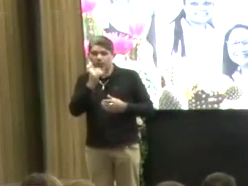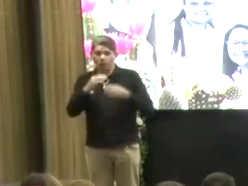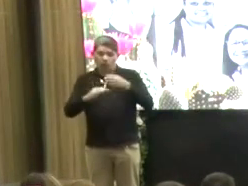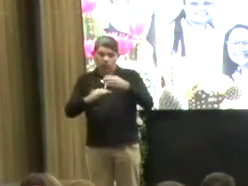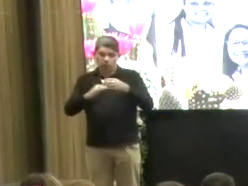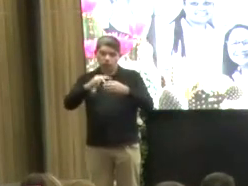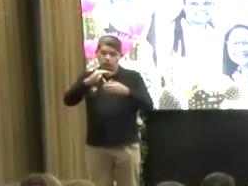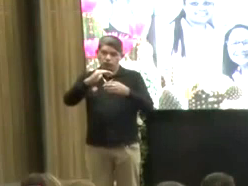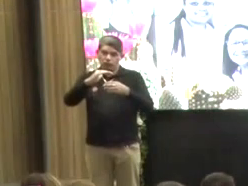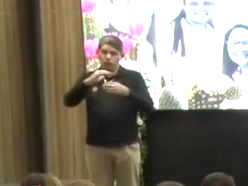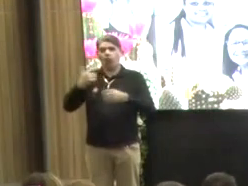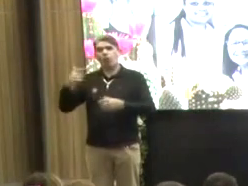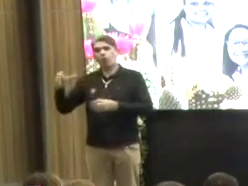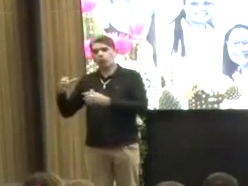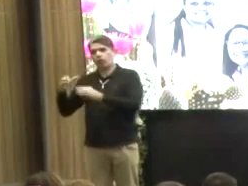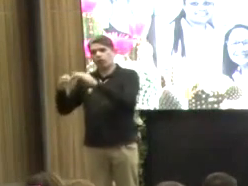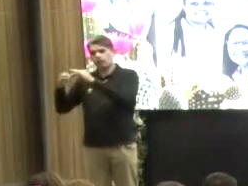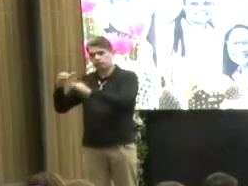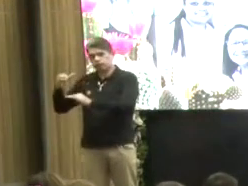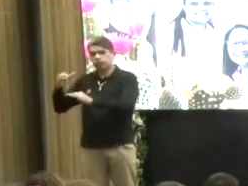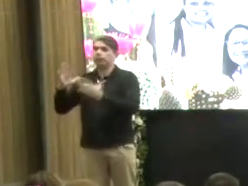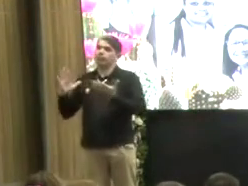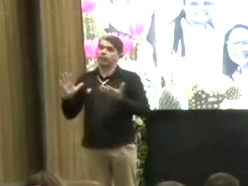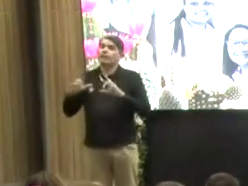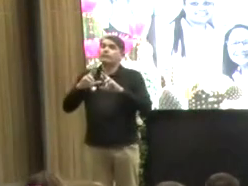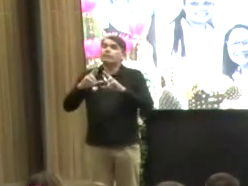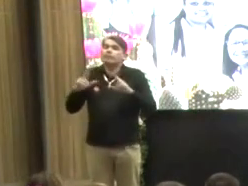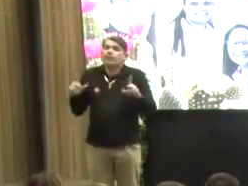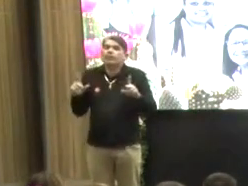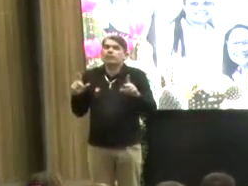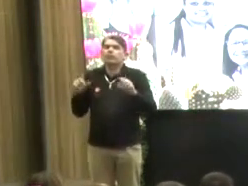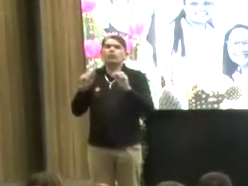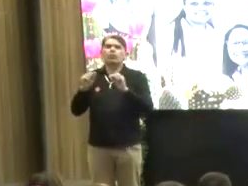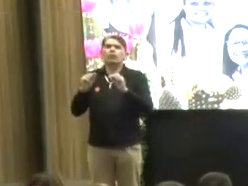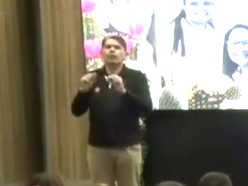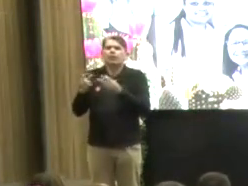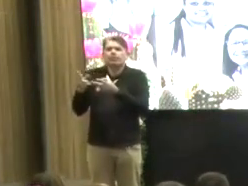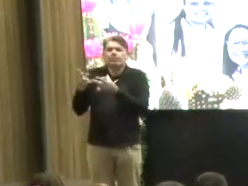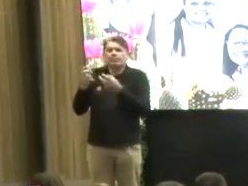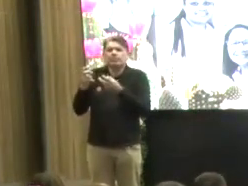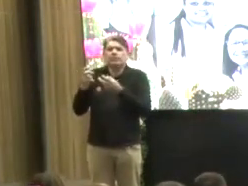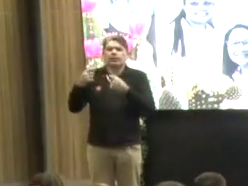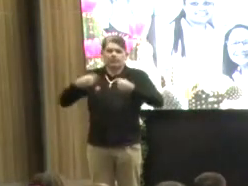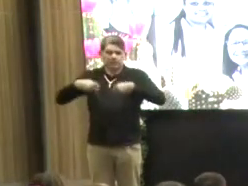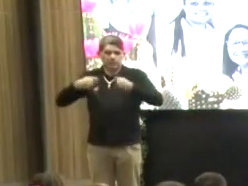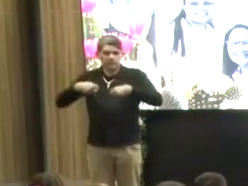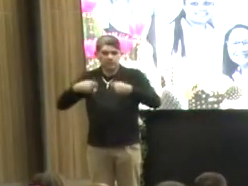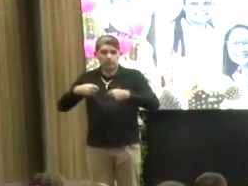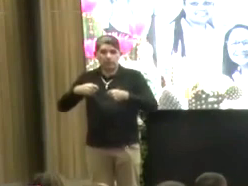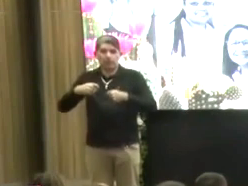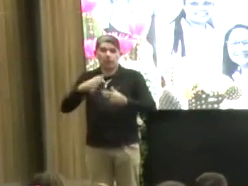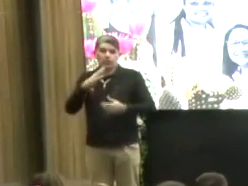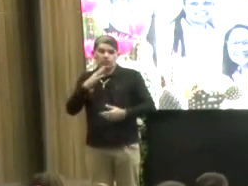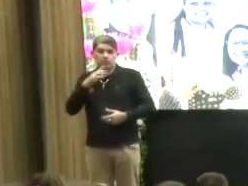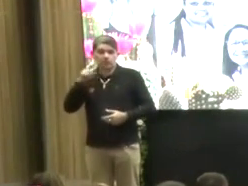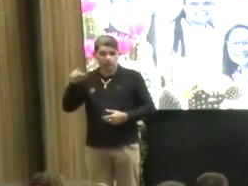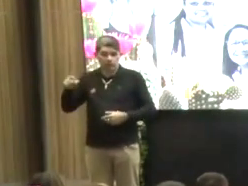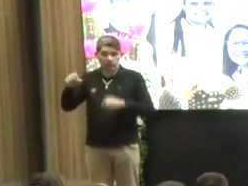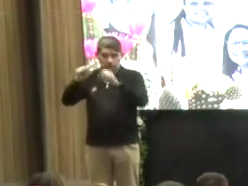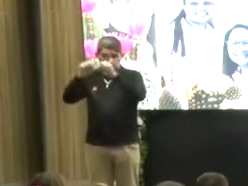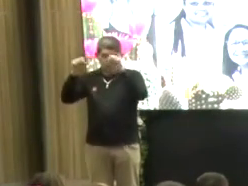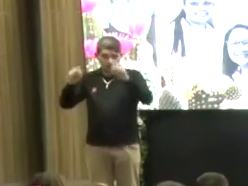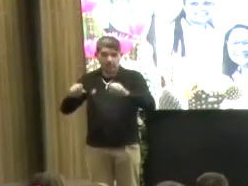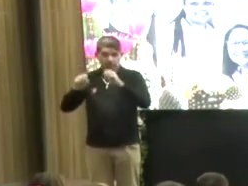né? O que é importante reconhecer que nosso sistema de ensino, por conta de uma grande